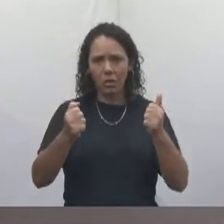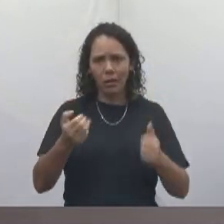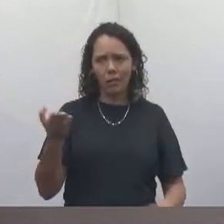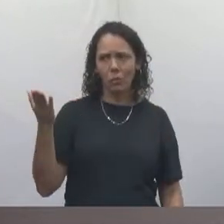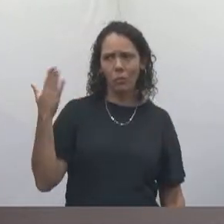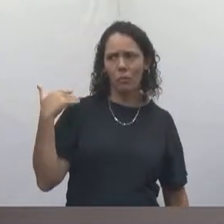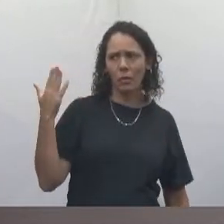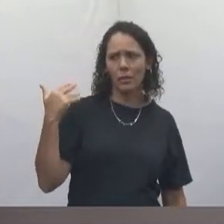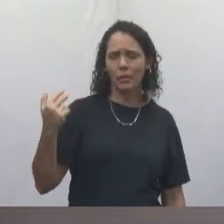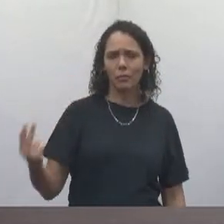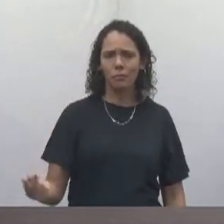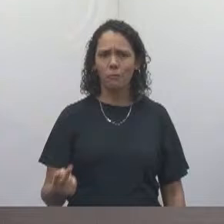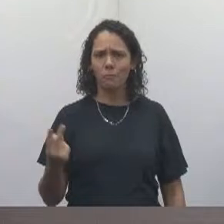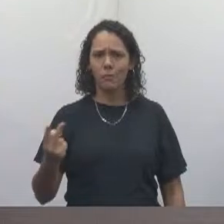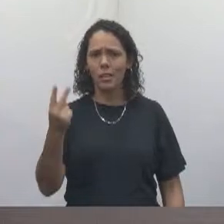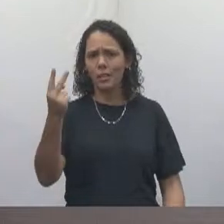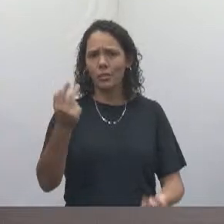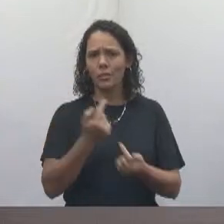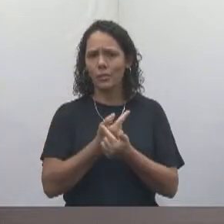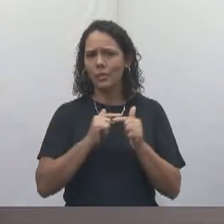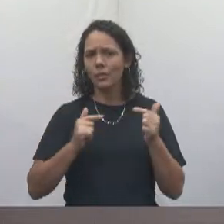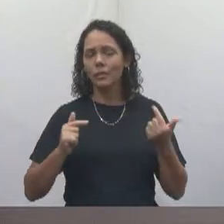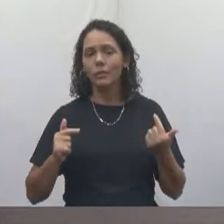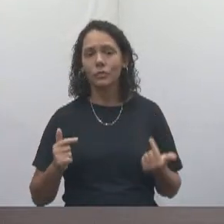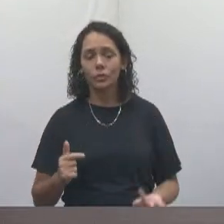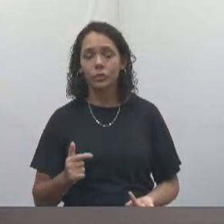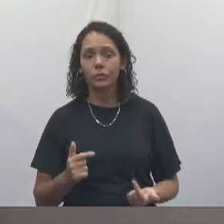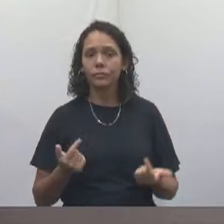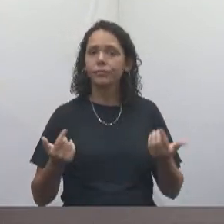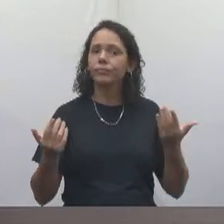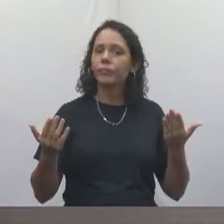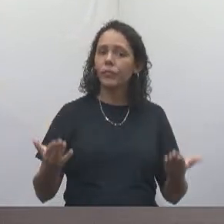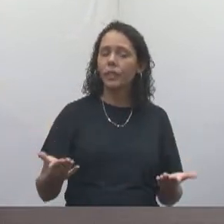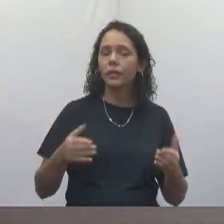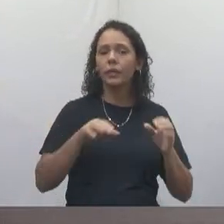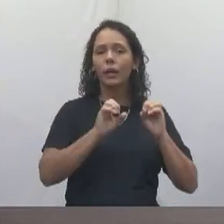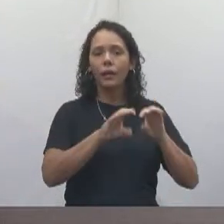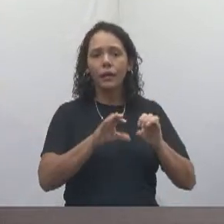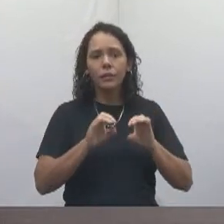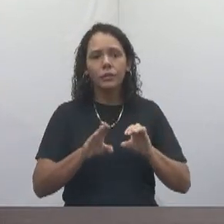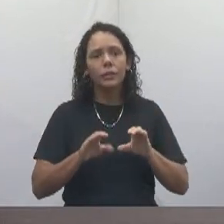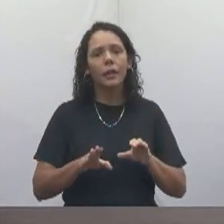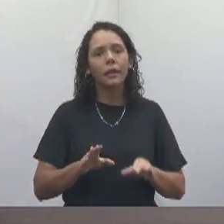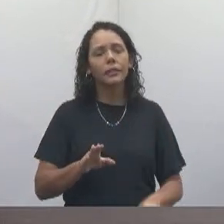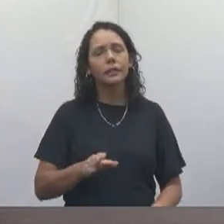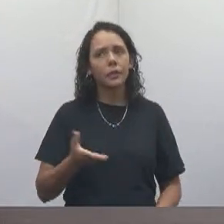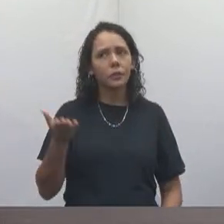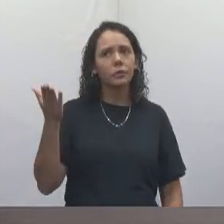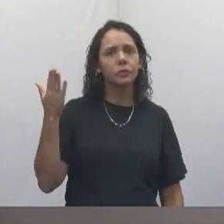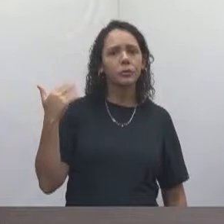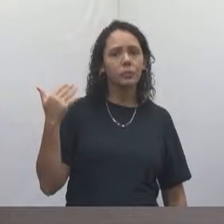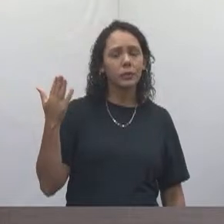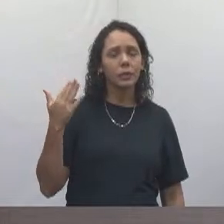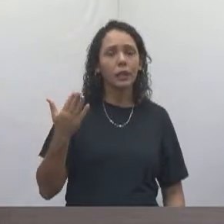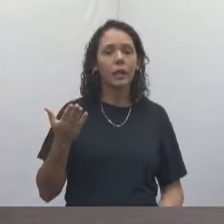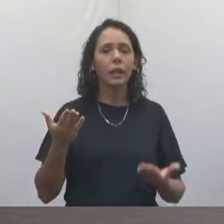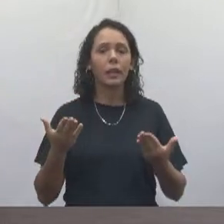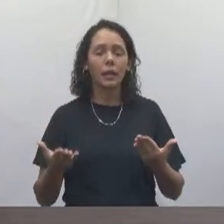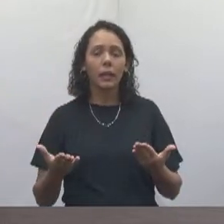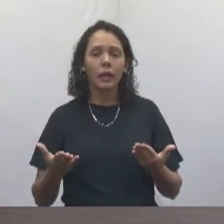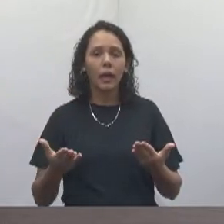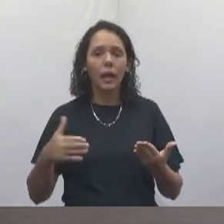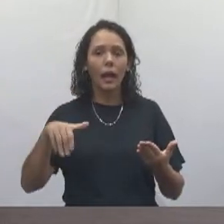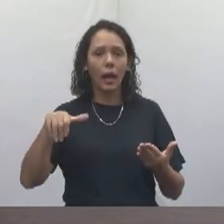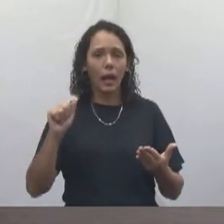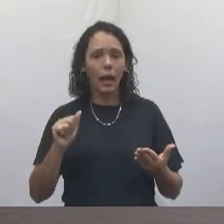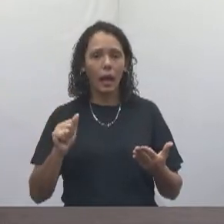não tinha nenhuma validade, não é? Então, a educação que no município era A e na sua gestão caiu para